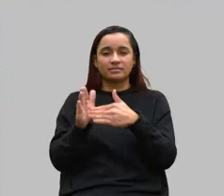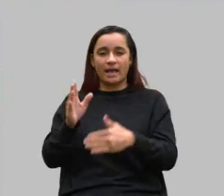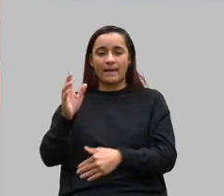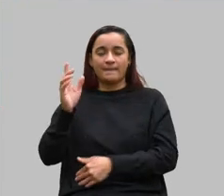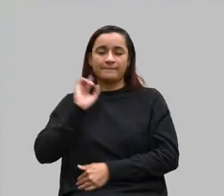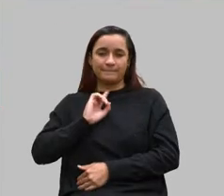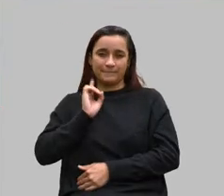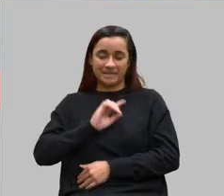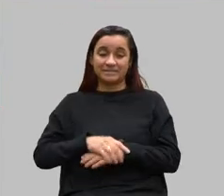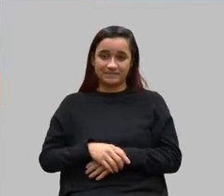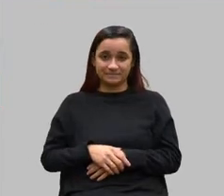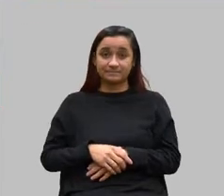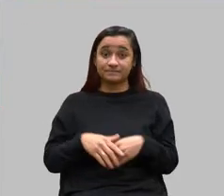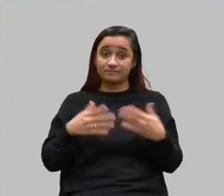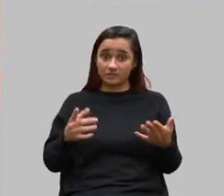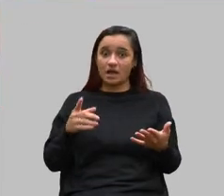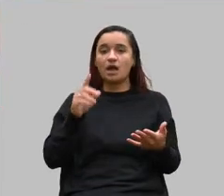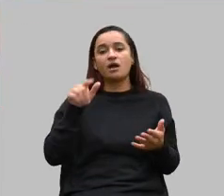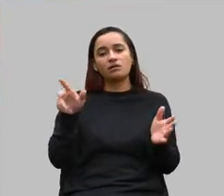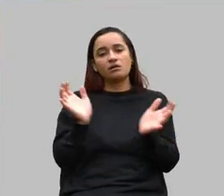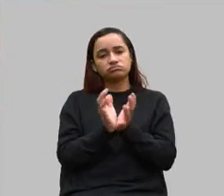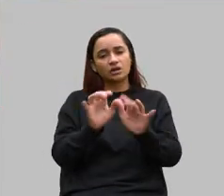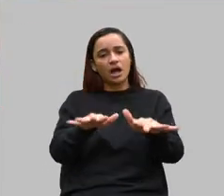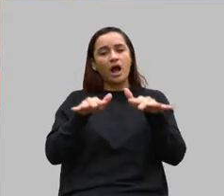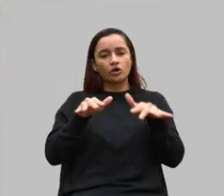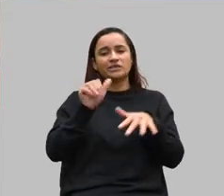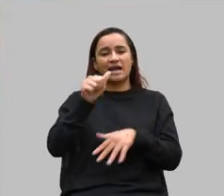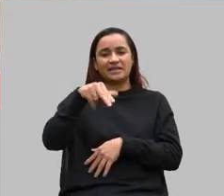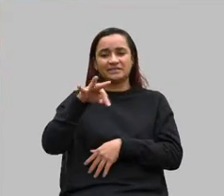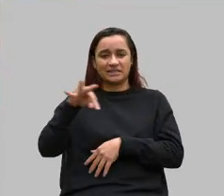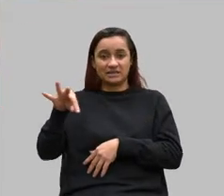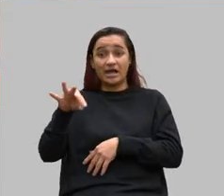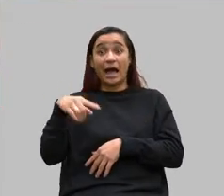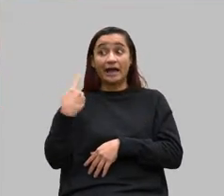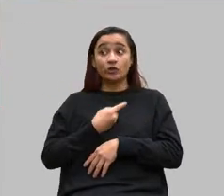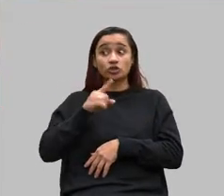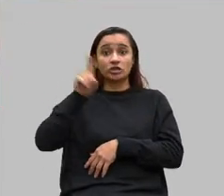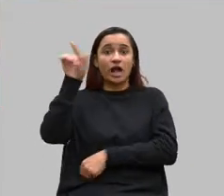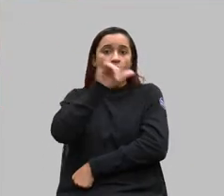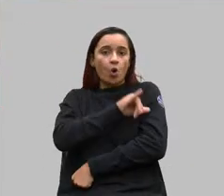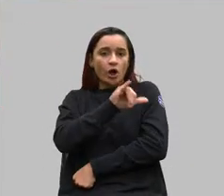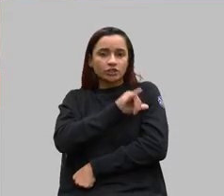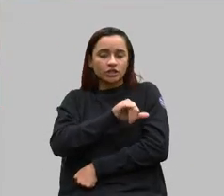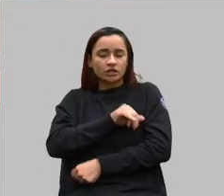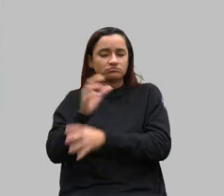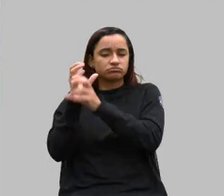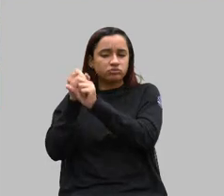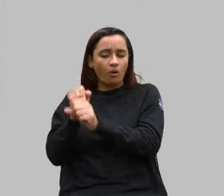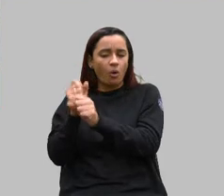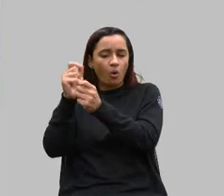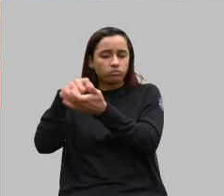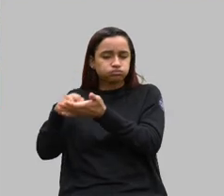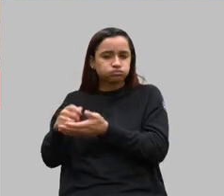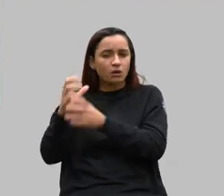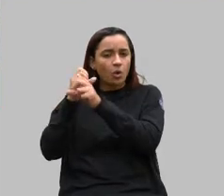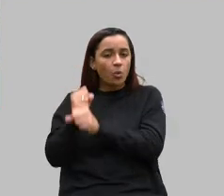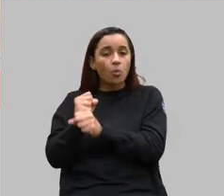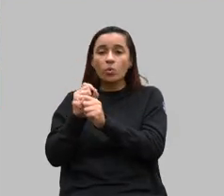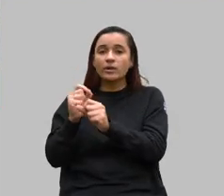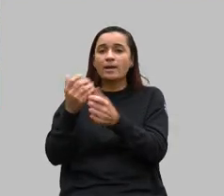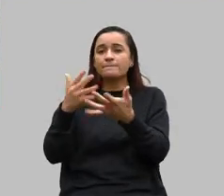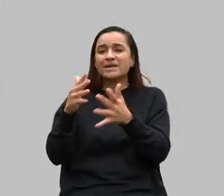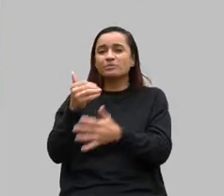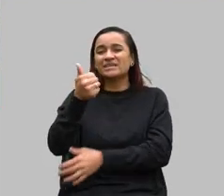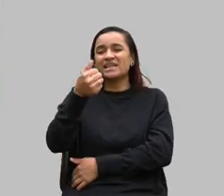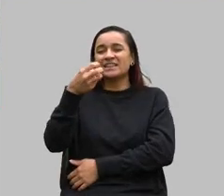ntt e nós fizemos umas contas lá no Rio de Janeiro e o valor da outorga de Carajás e Vitória Minas tinha que ter no mínimo R 1